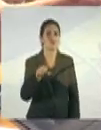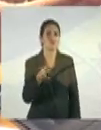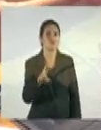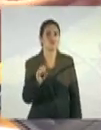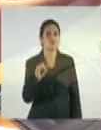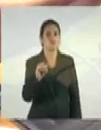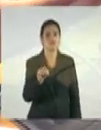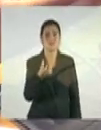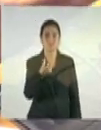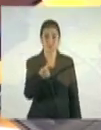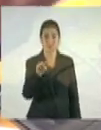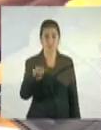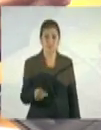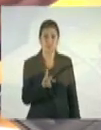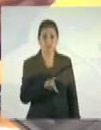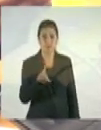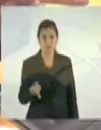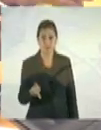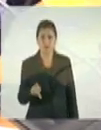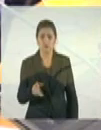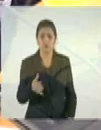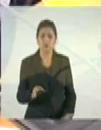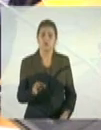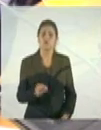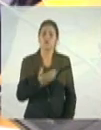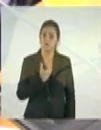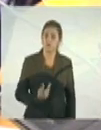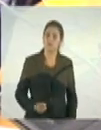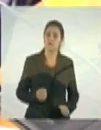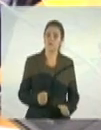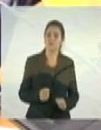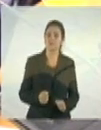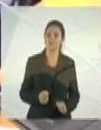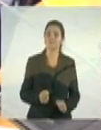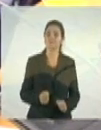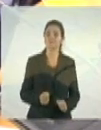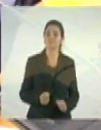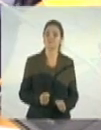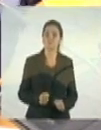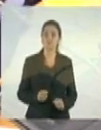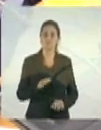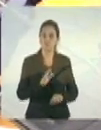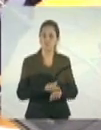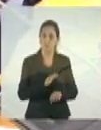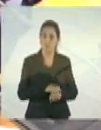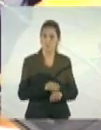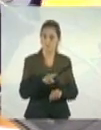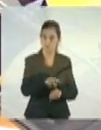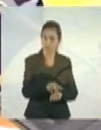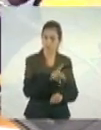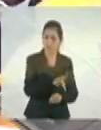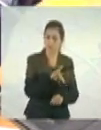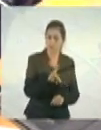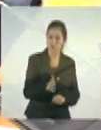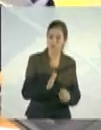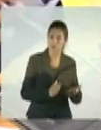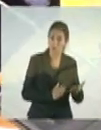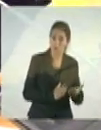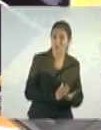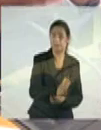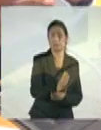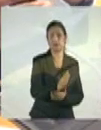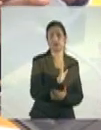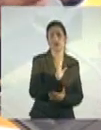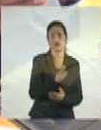muito bem pegar os professores excedentes que estão aí já feito concurso pronto para